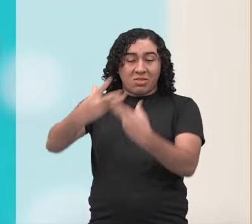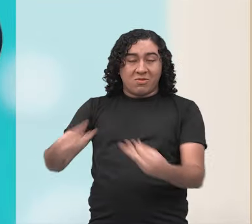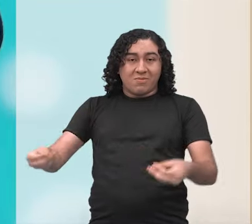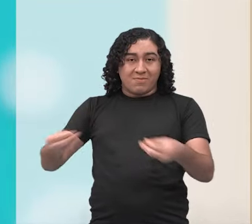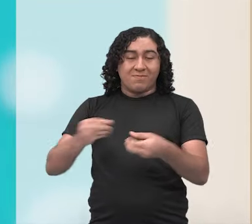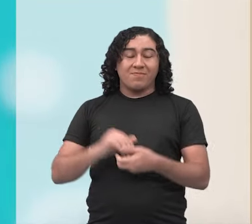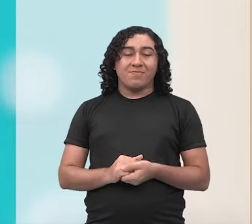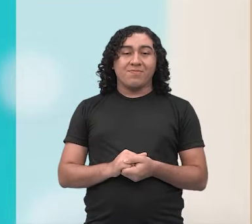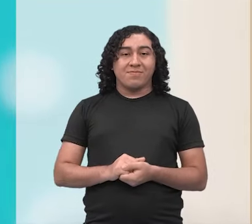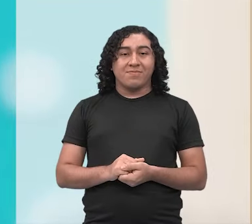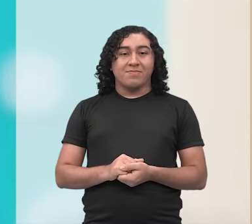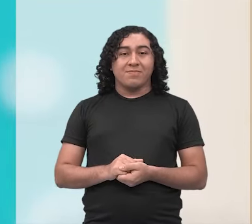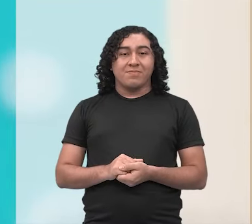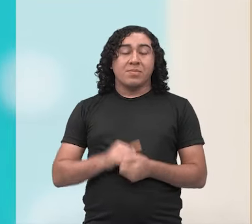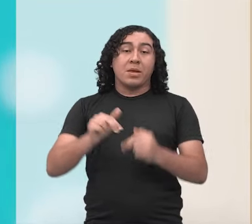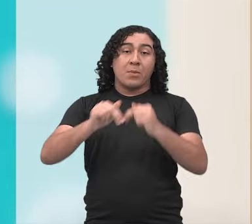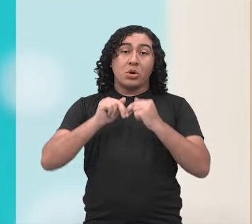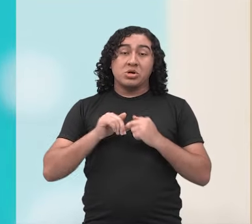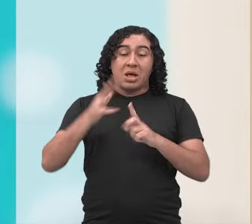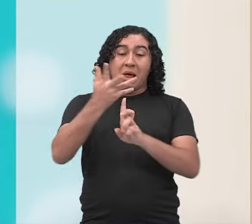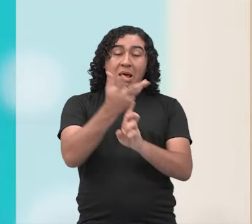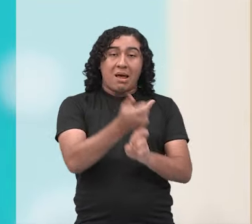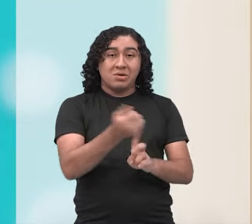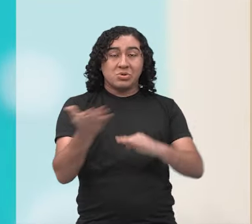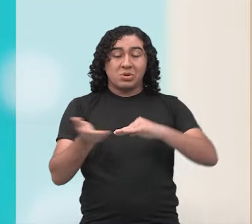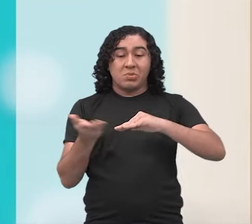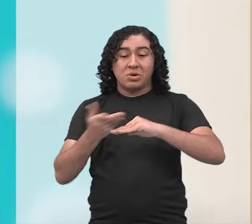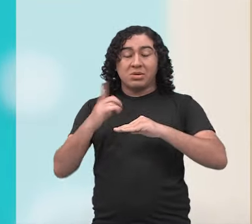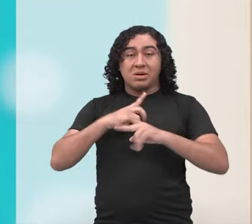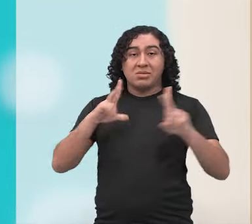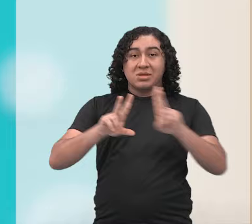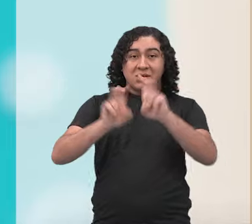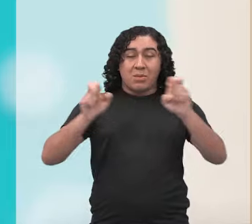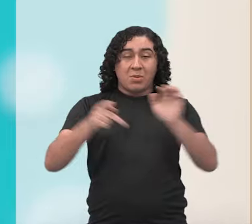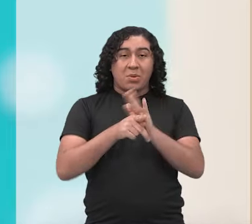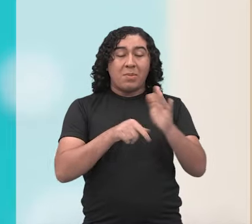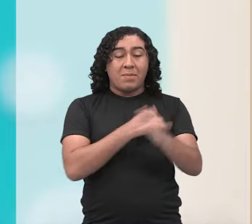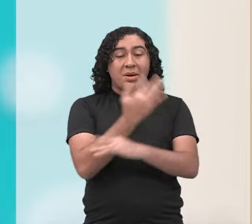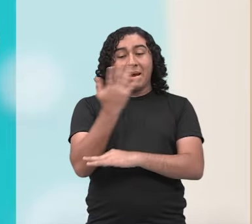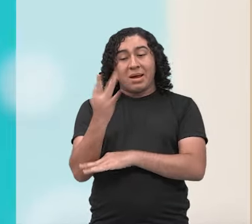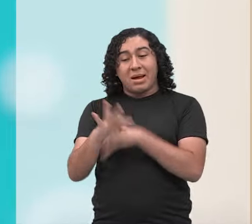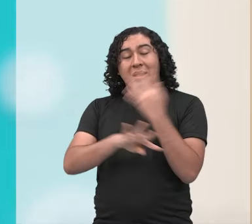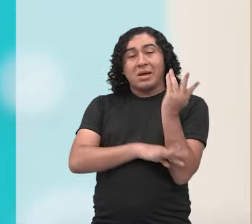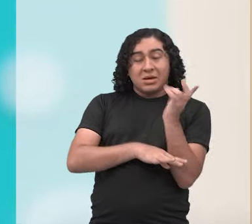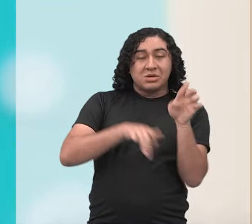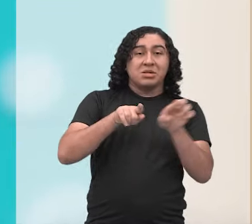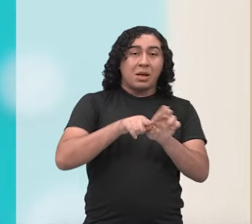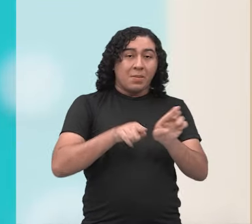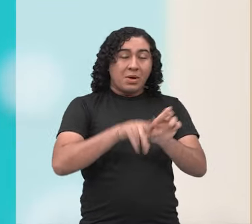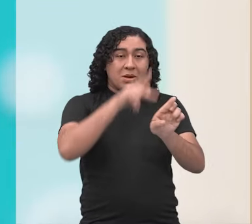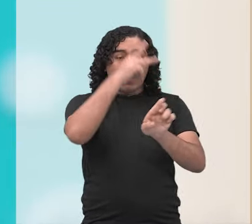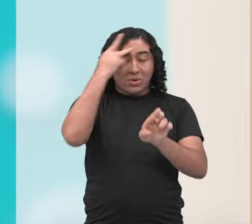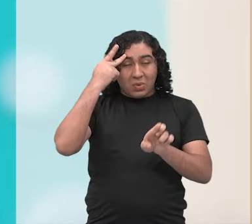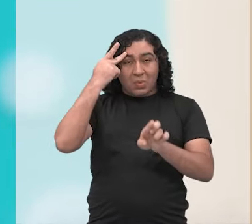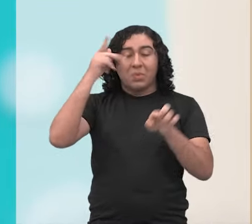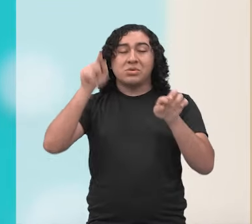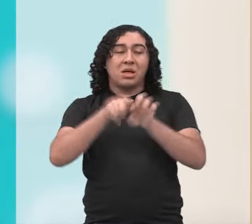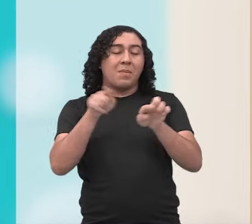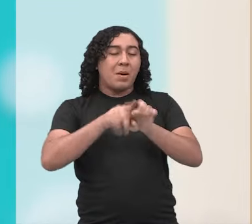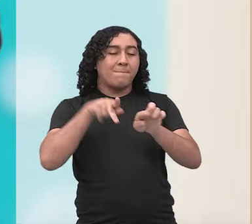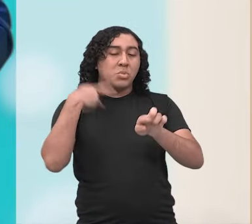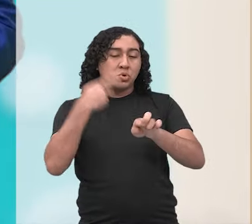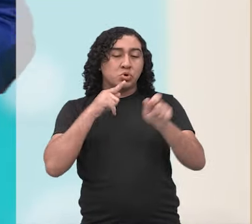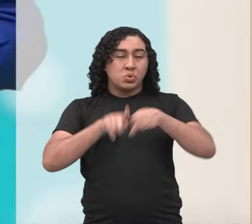E isso, a arte contemporânea está trazendo muito essa questão do meio ambiente, da sexualidade, da política, do social,